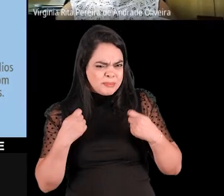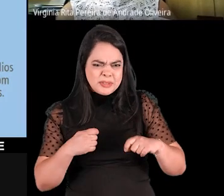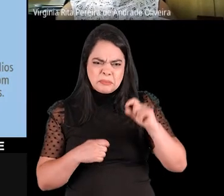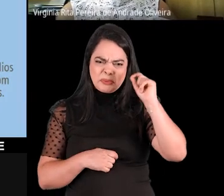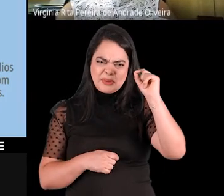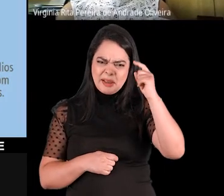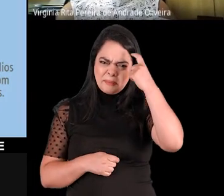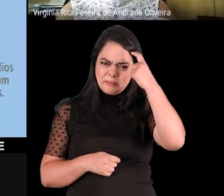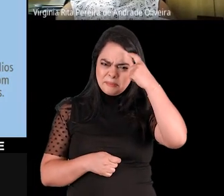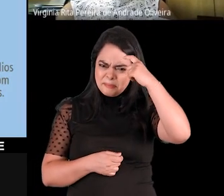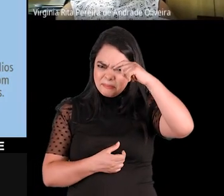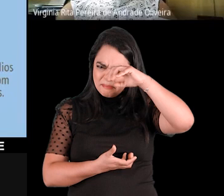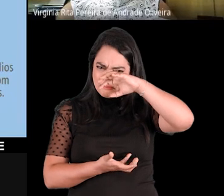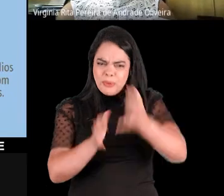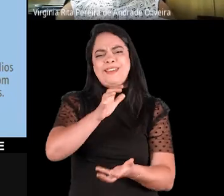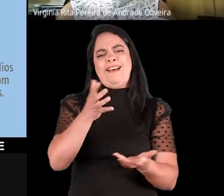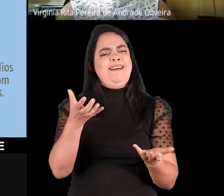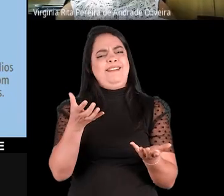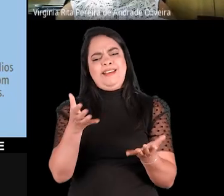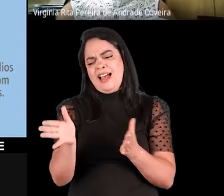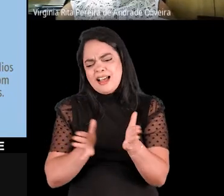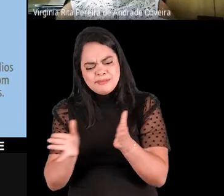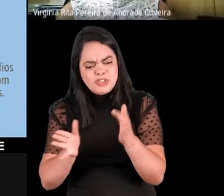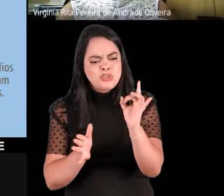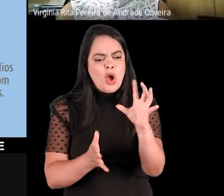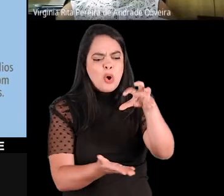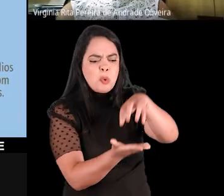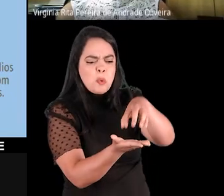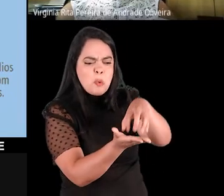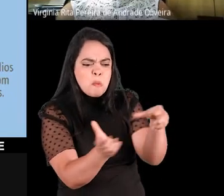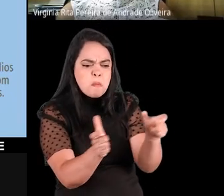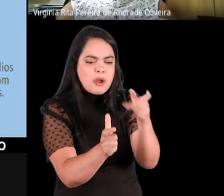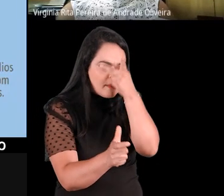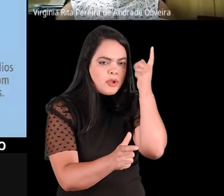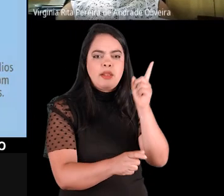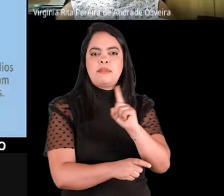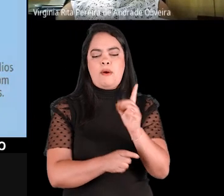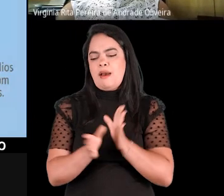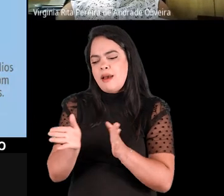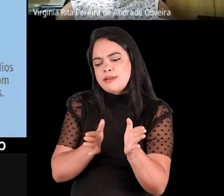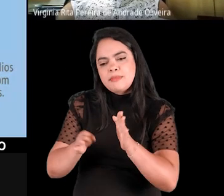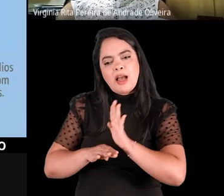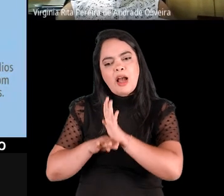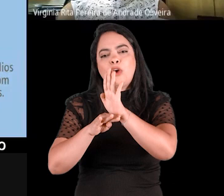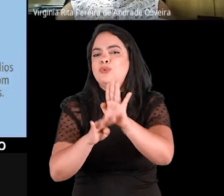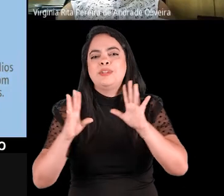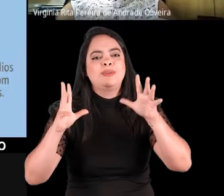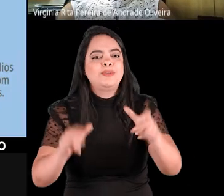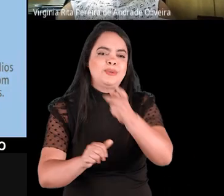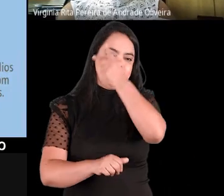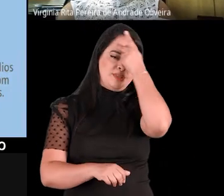de pensar que a acessibilidade é só para um grupo de pessoas. A acessibilidade beneficia todas as pessoas,